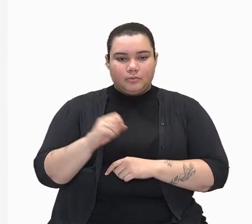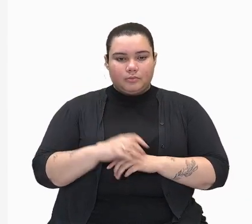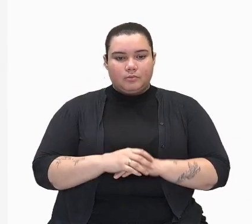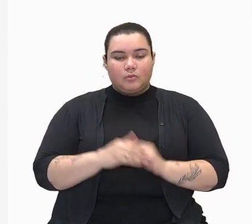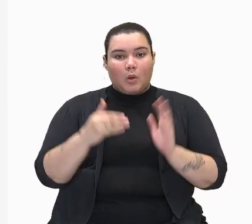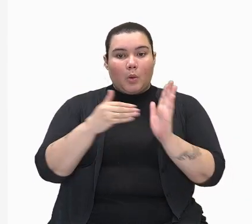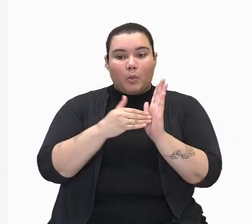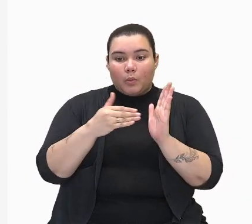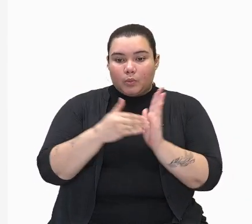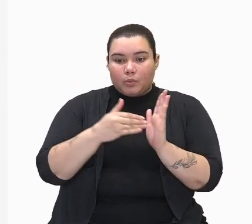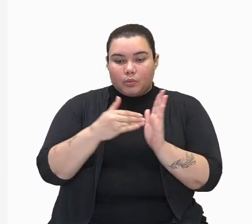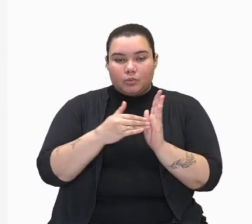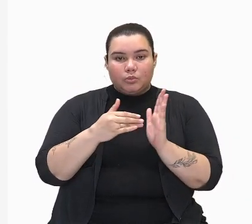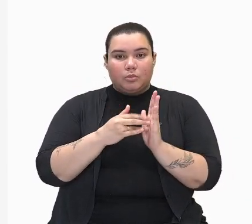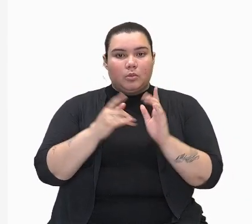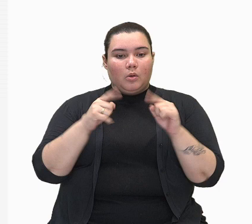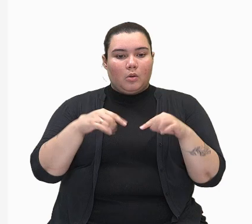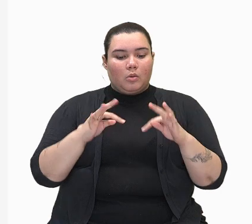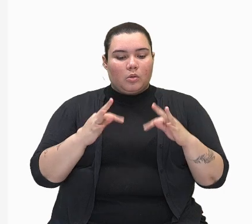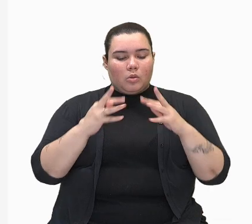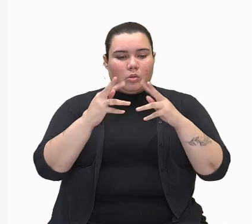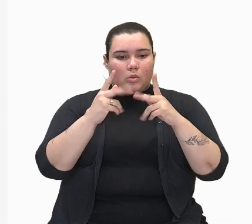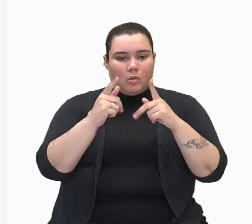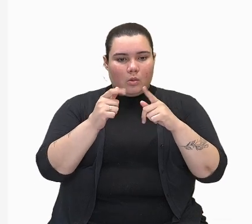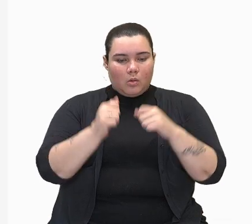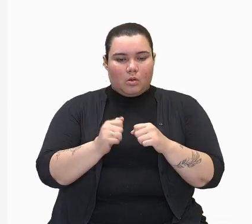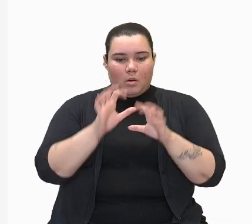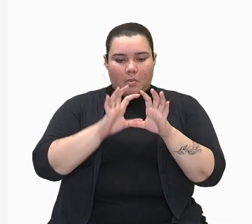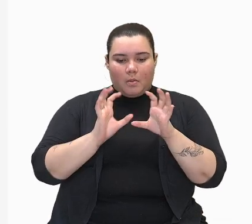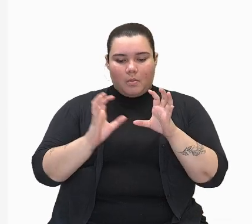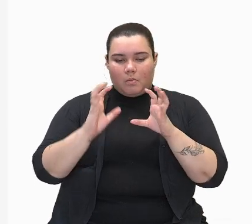por último, com todas as suas faces aí